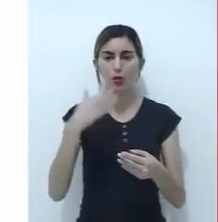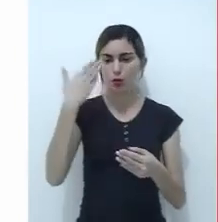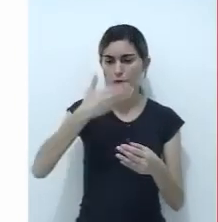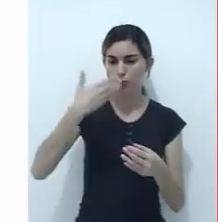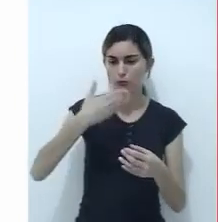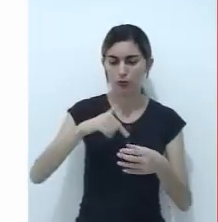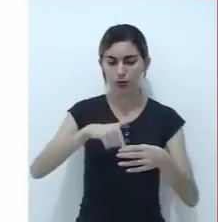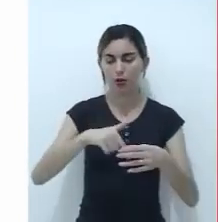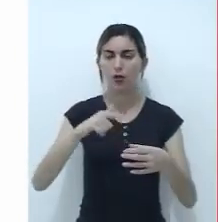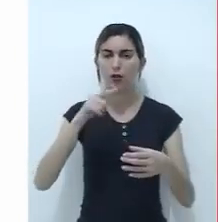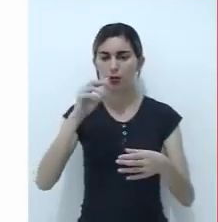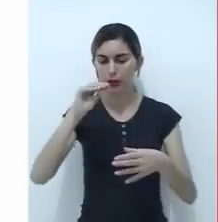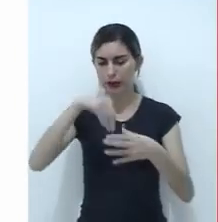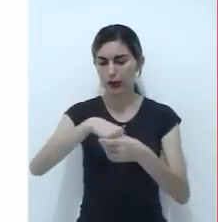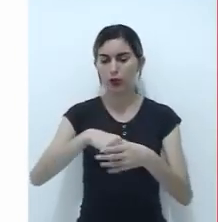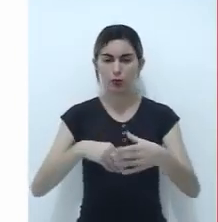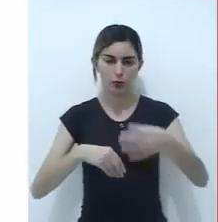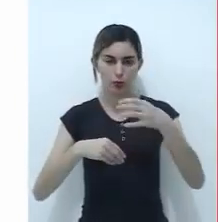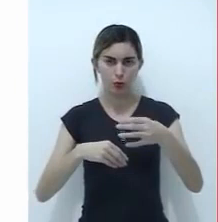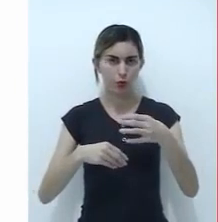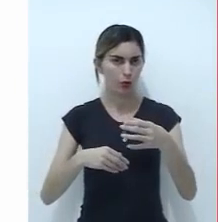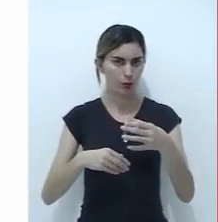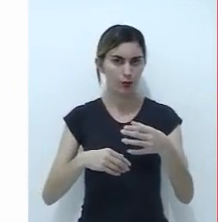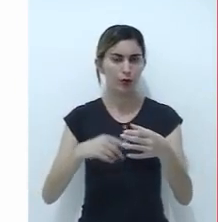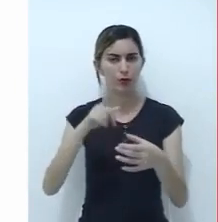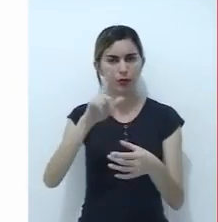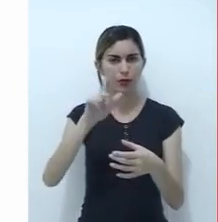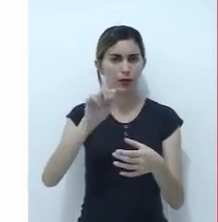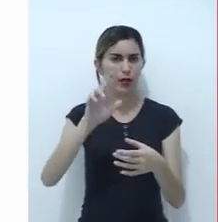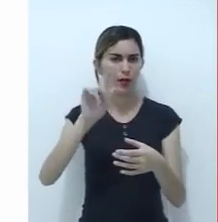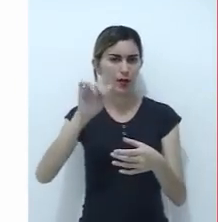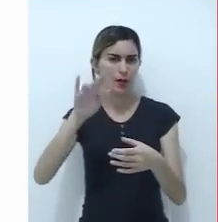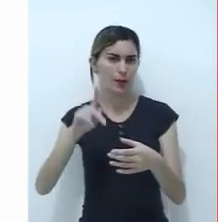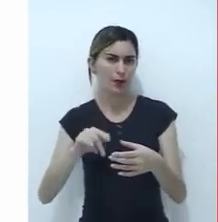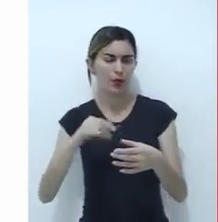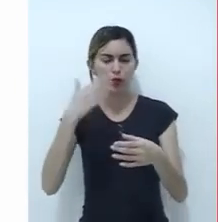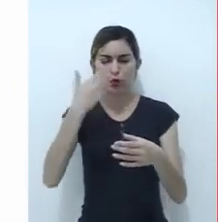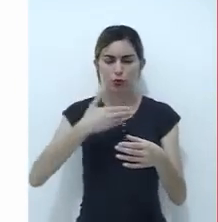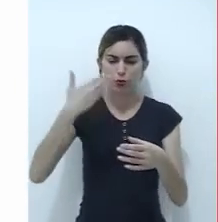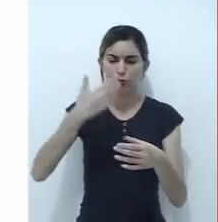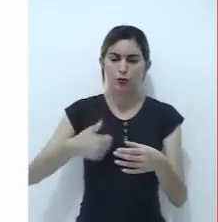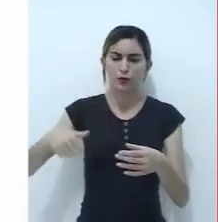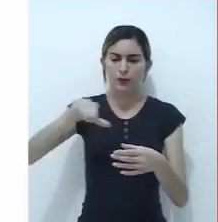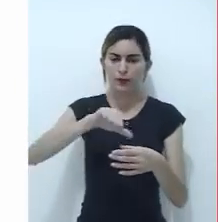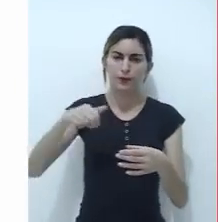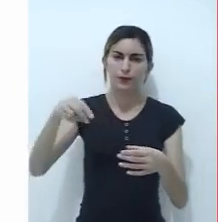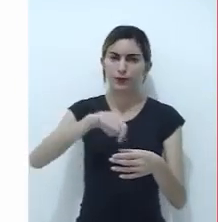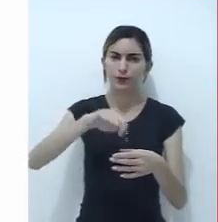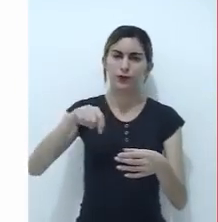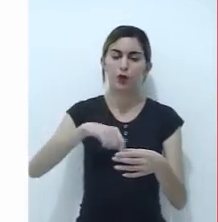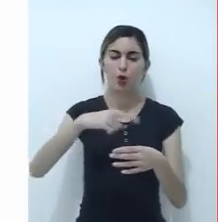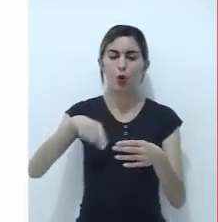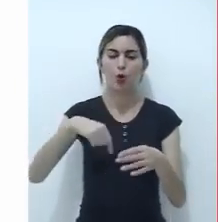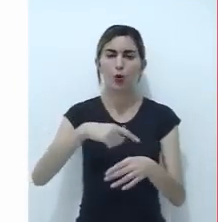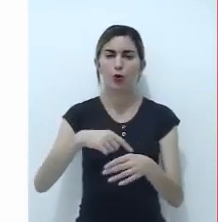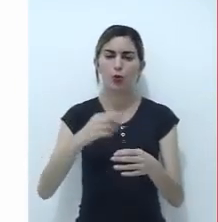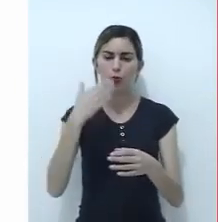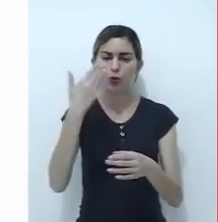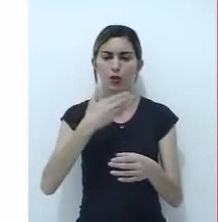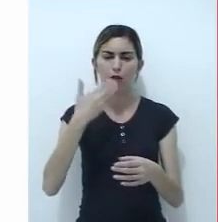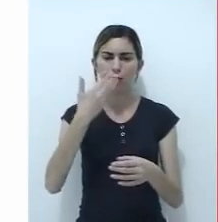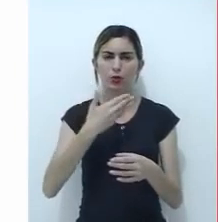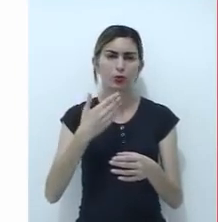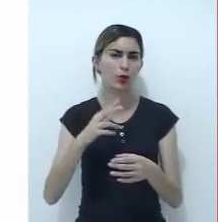colocar açúcar, né, dentro de um copo, fazer uma garapa e for colocando açúcar, vai chegar uma hora em